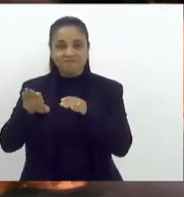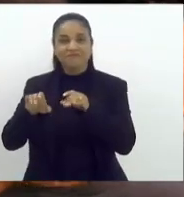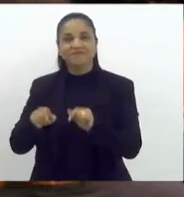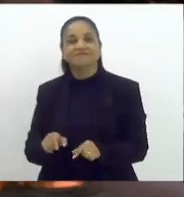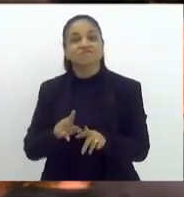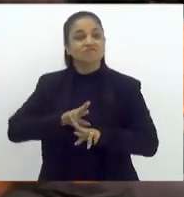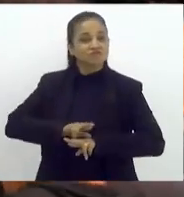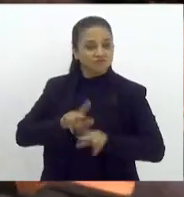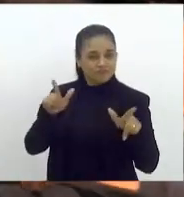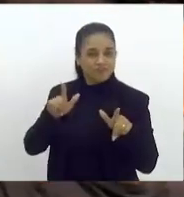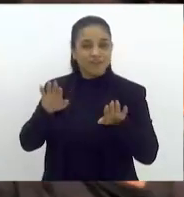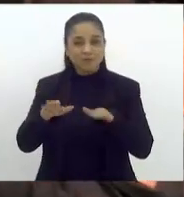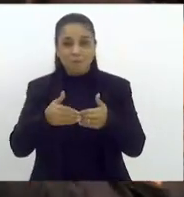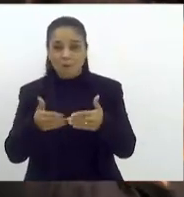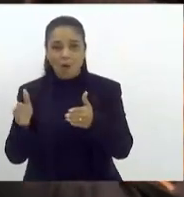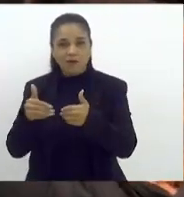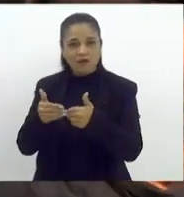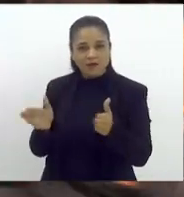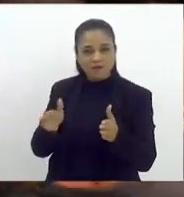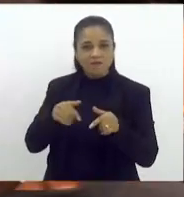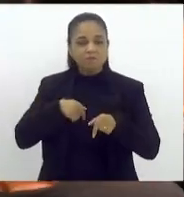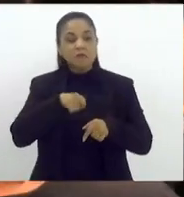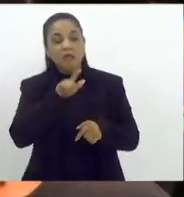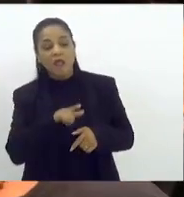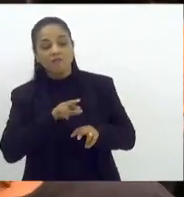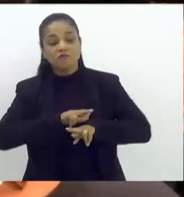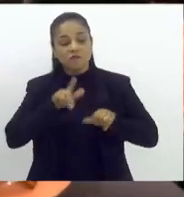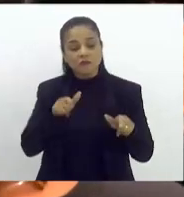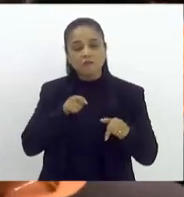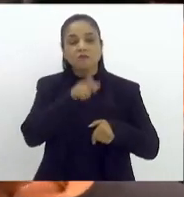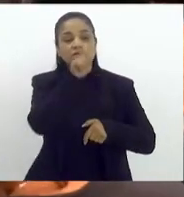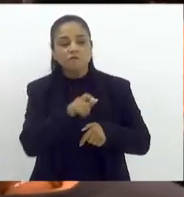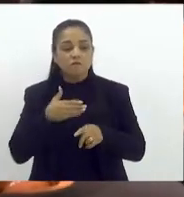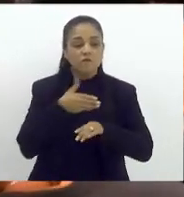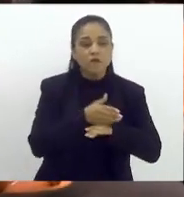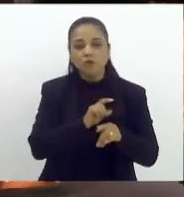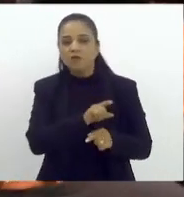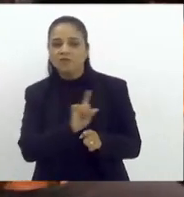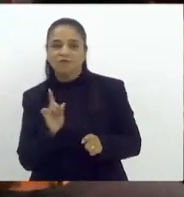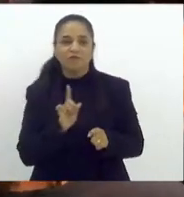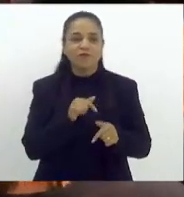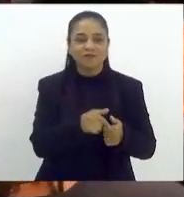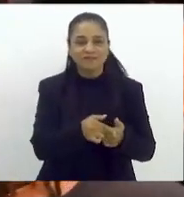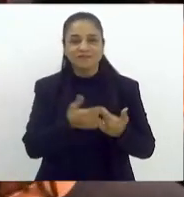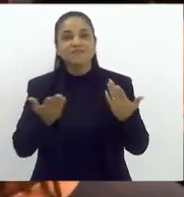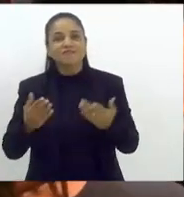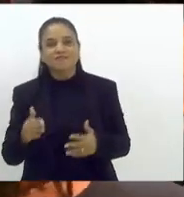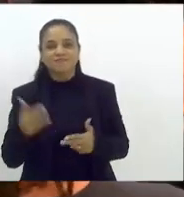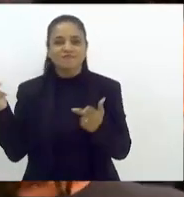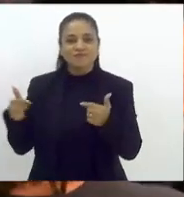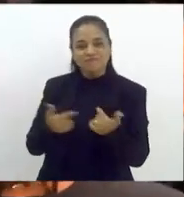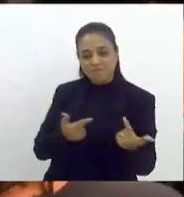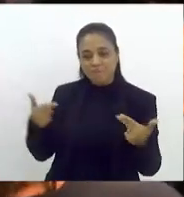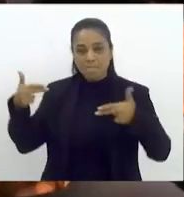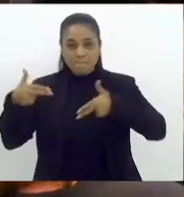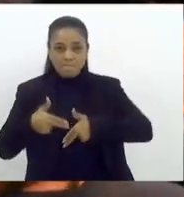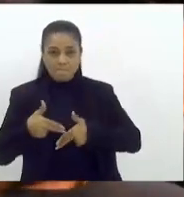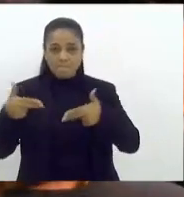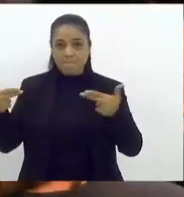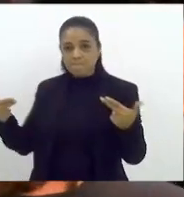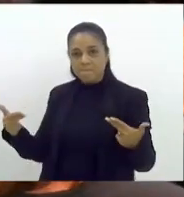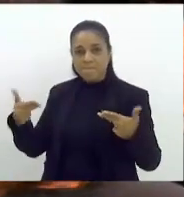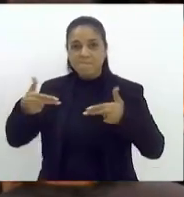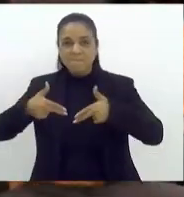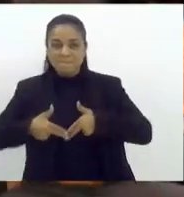vindo diferentes portas sabendo a diferença de quem tava lá de quem nunca foi de quem pode ser e nesse jogo de tabuleiro Oh